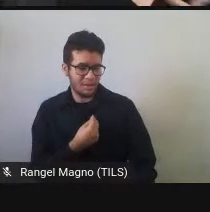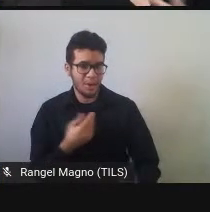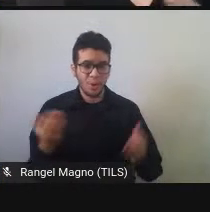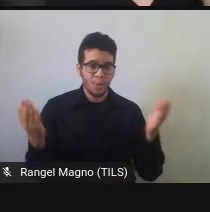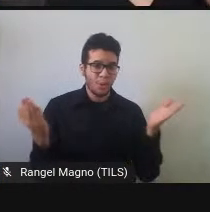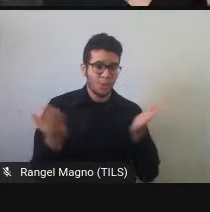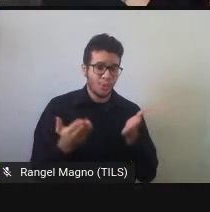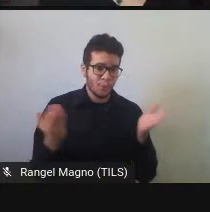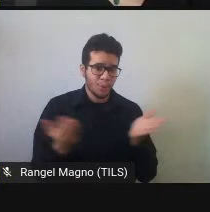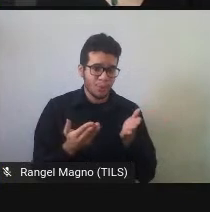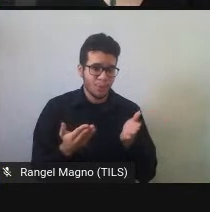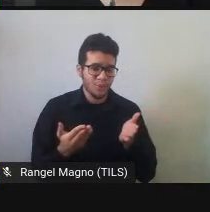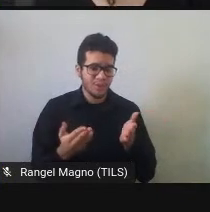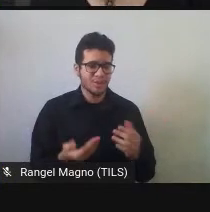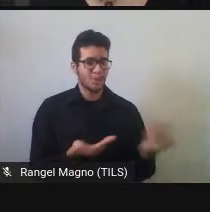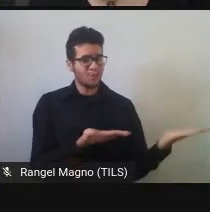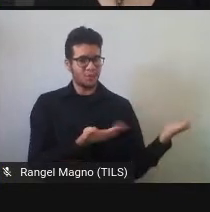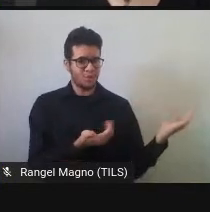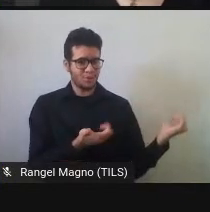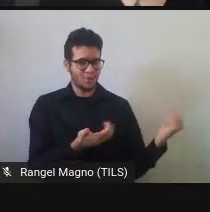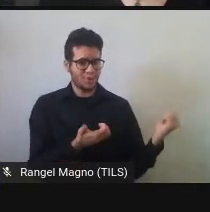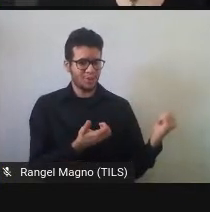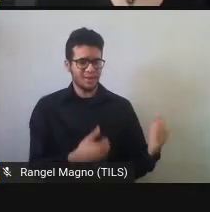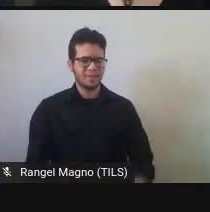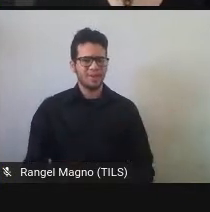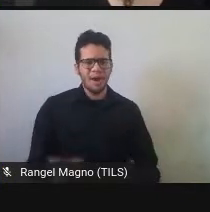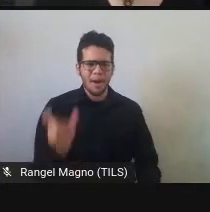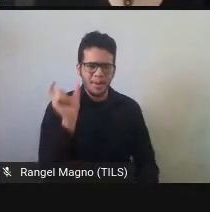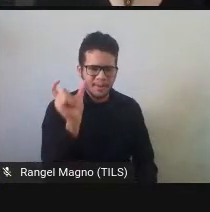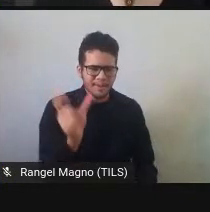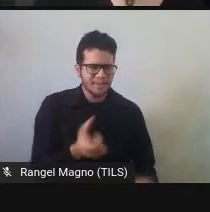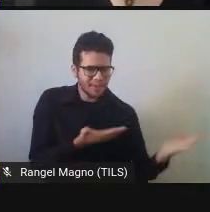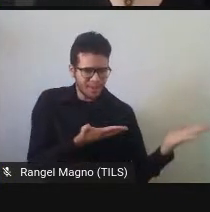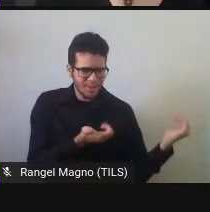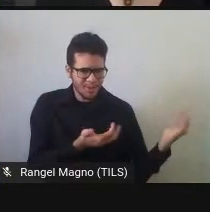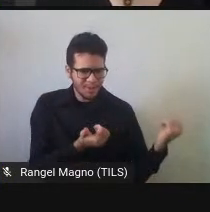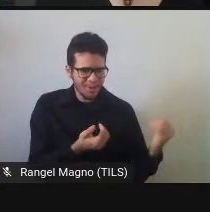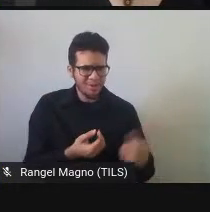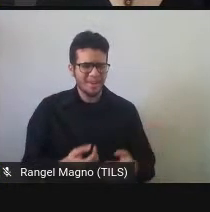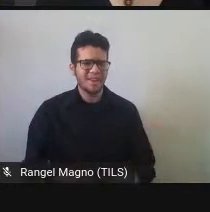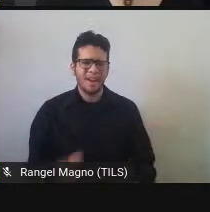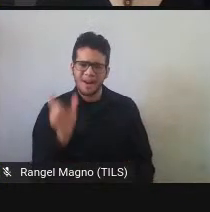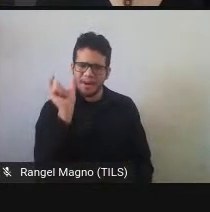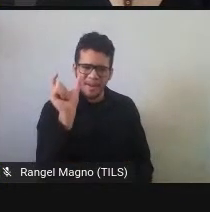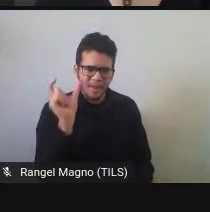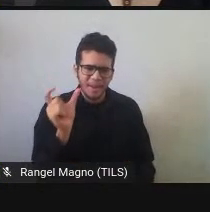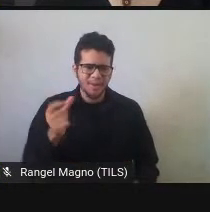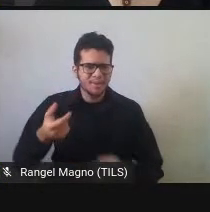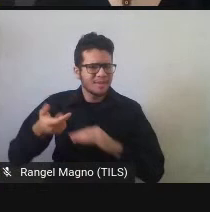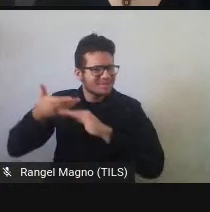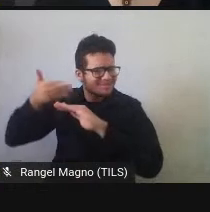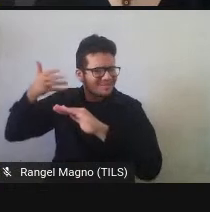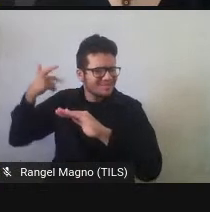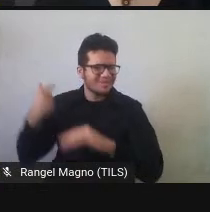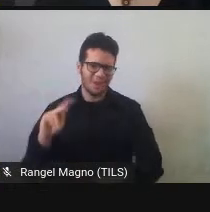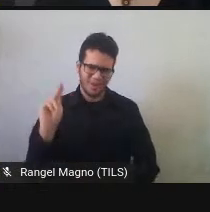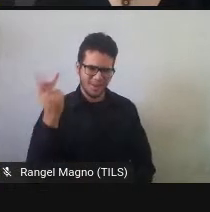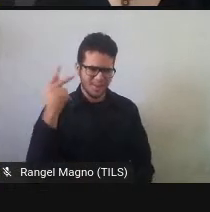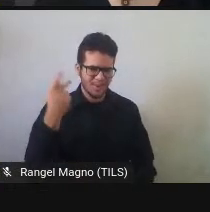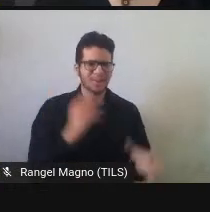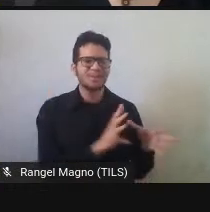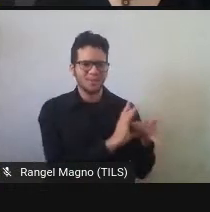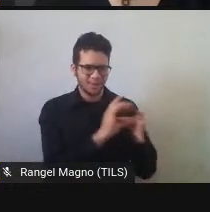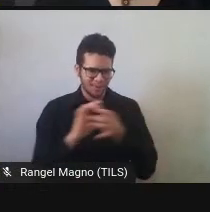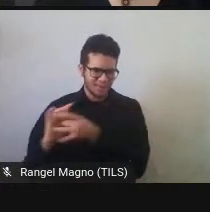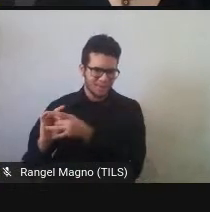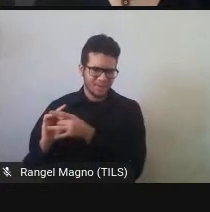adolescência é uma construção histórica também em 1872 por volta dos 15 anos ele teve